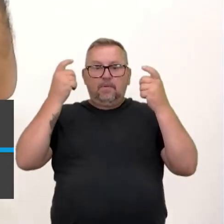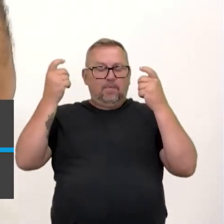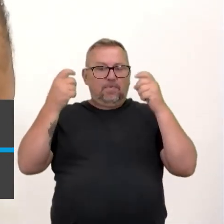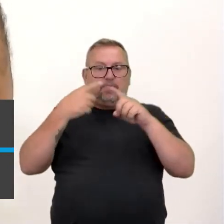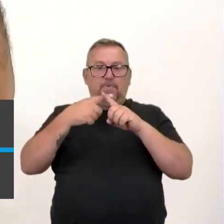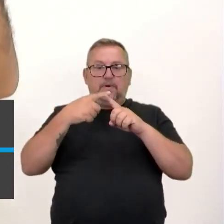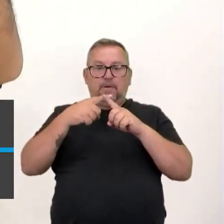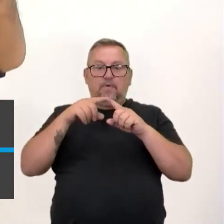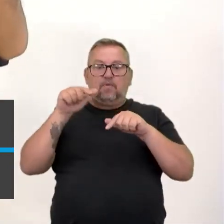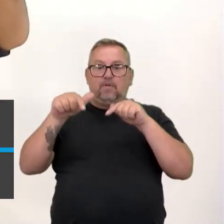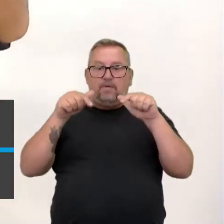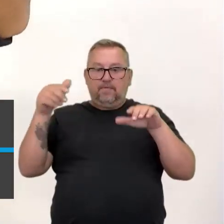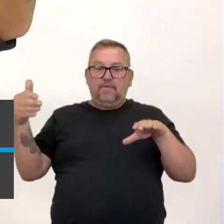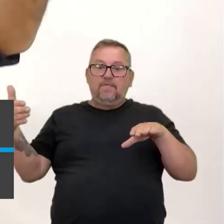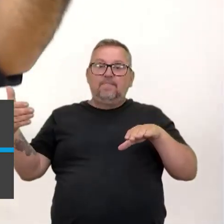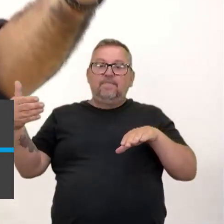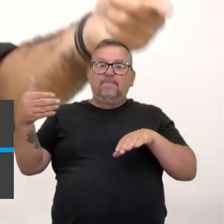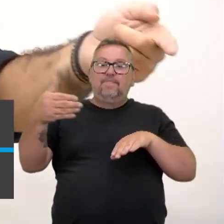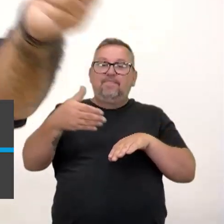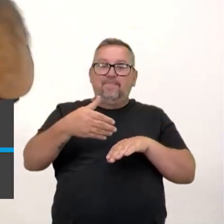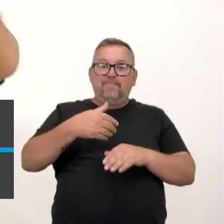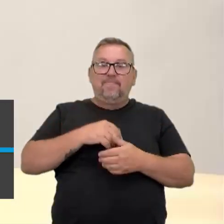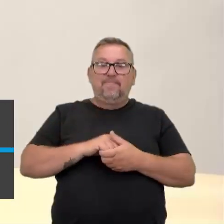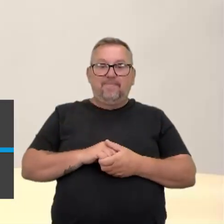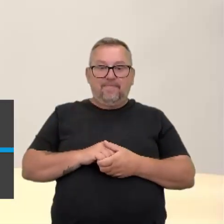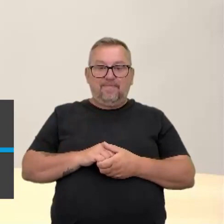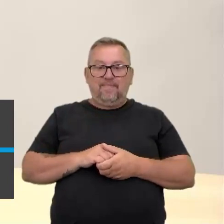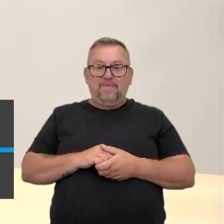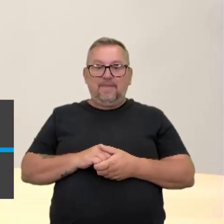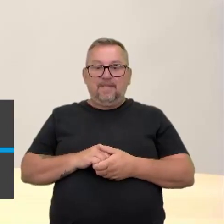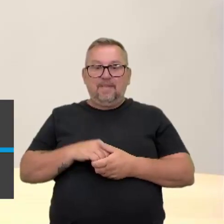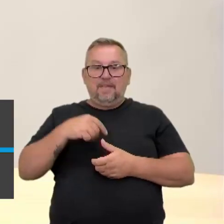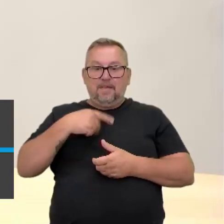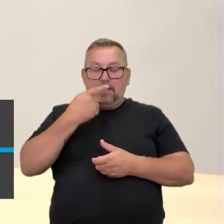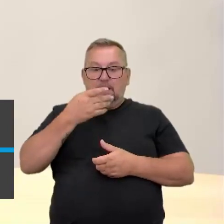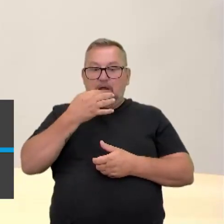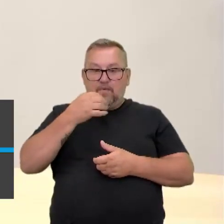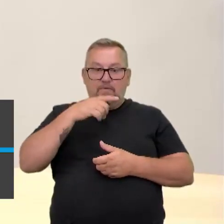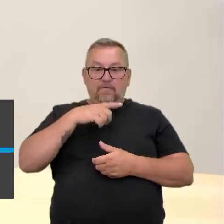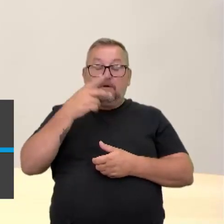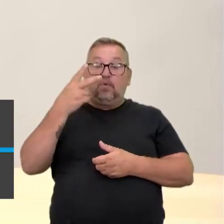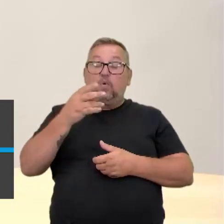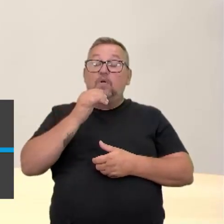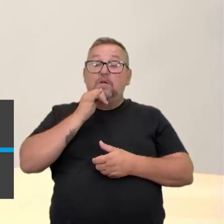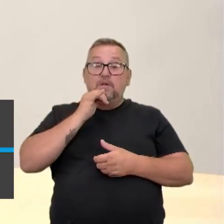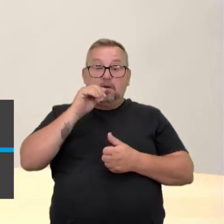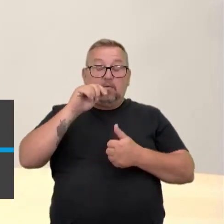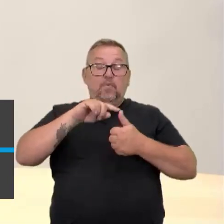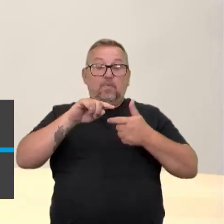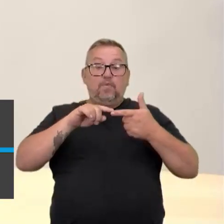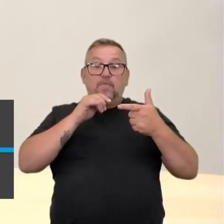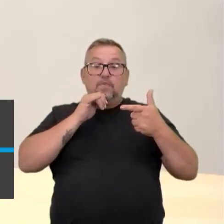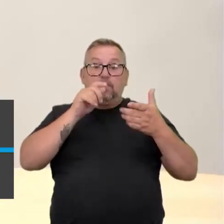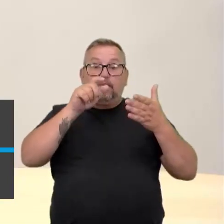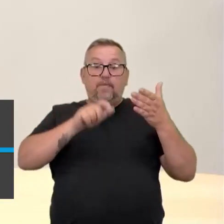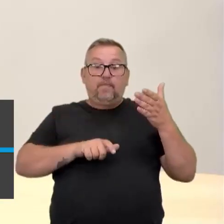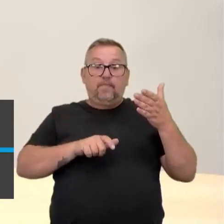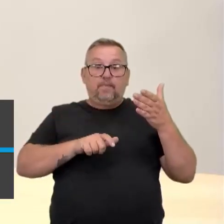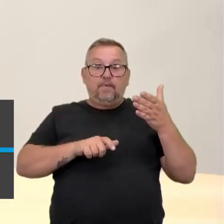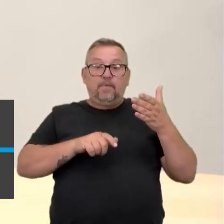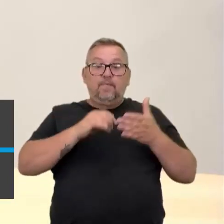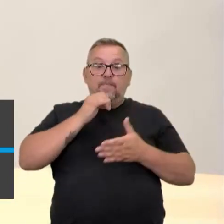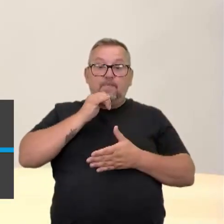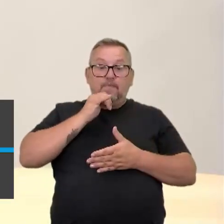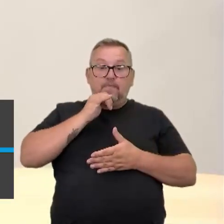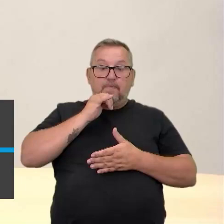porque o serviço vai até elas. Eu acho que nisso tem 2 exemplos que eu acho que muito válidos. Por